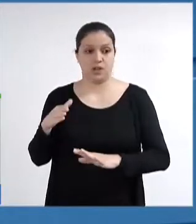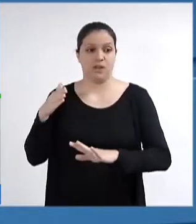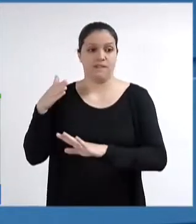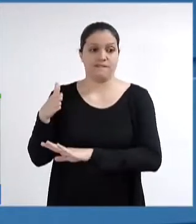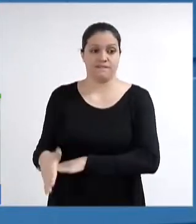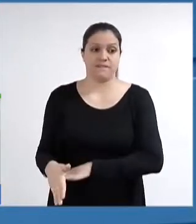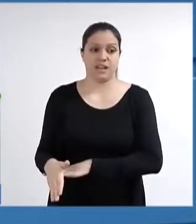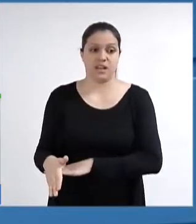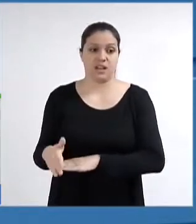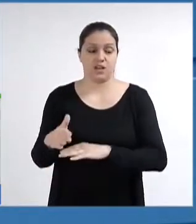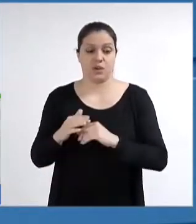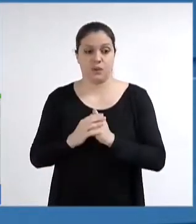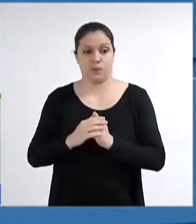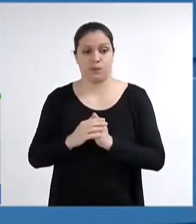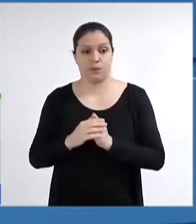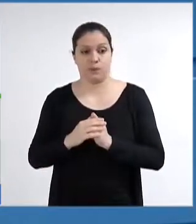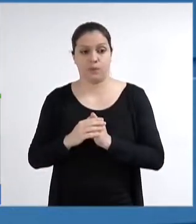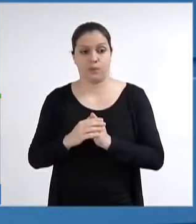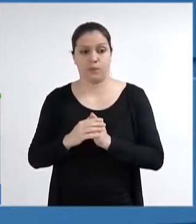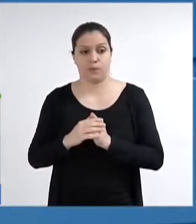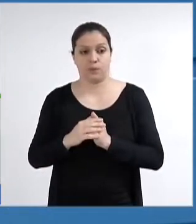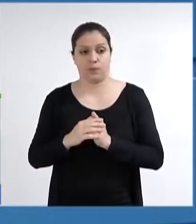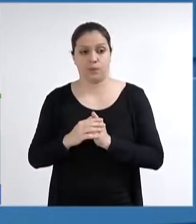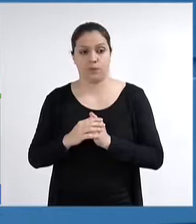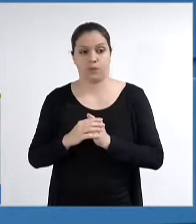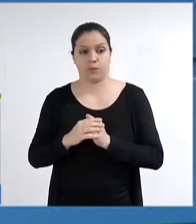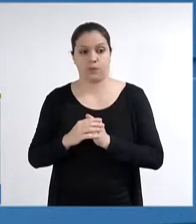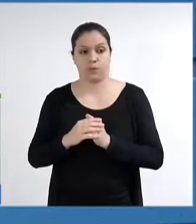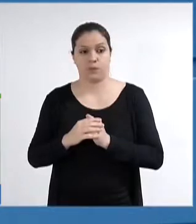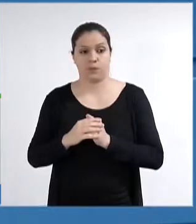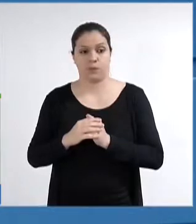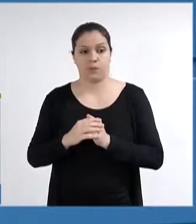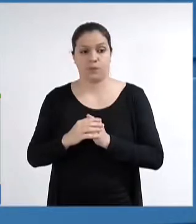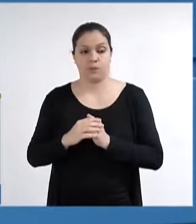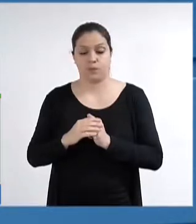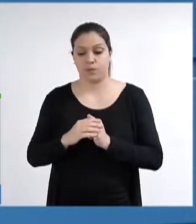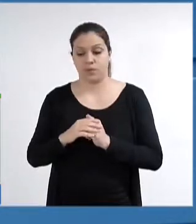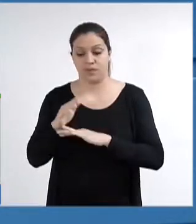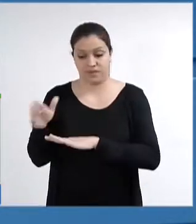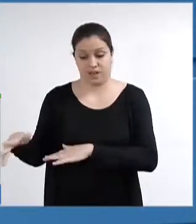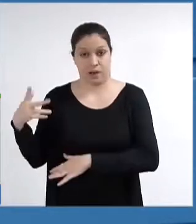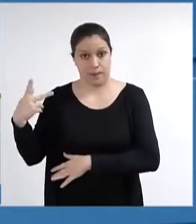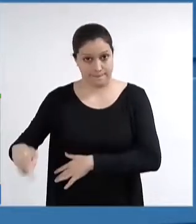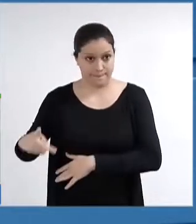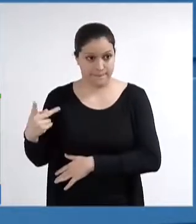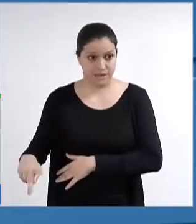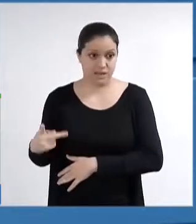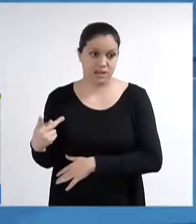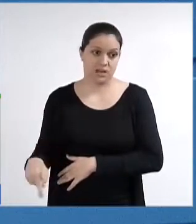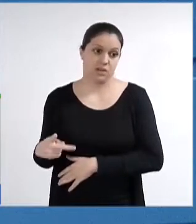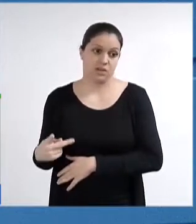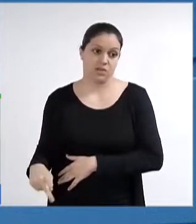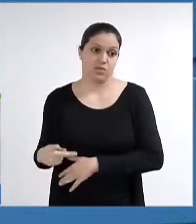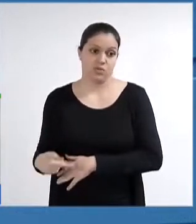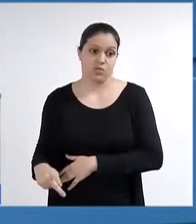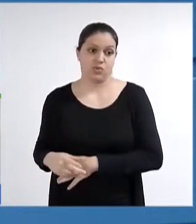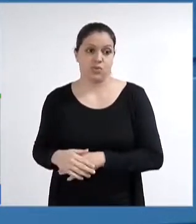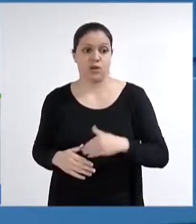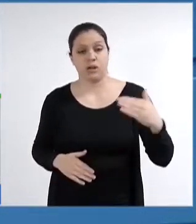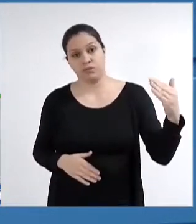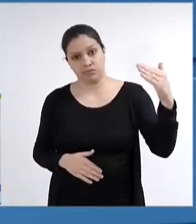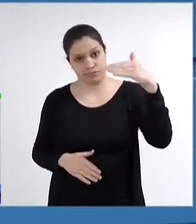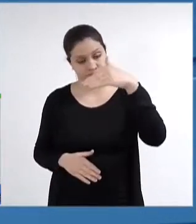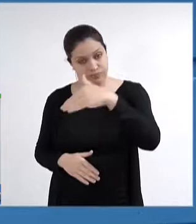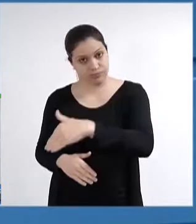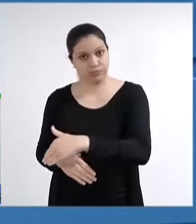ao vizinho estado, melhor, ao Paraguai, e veio pelo Mato Grosso do Sul,